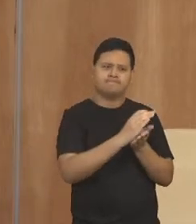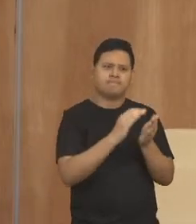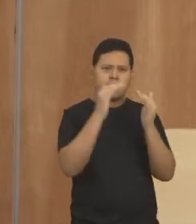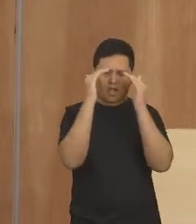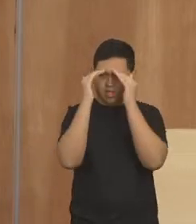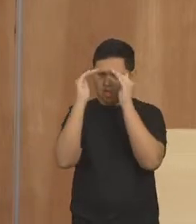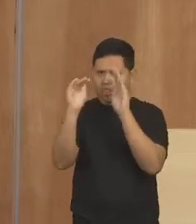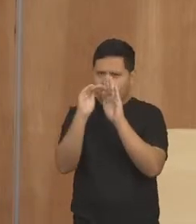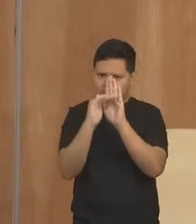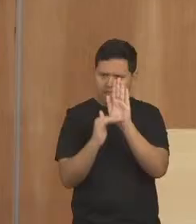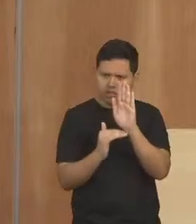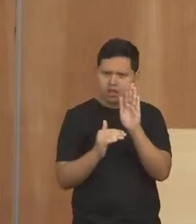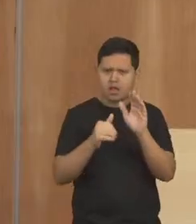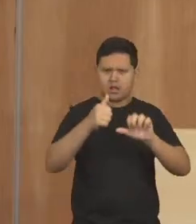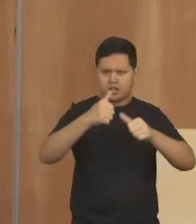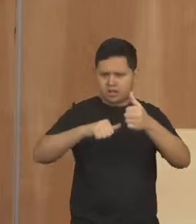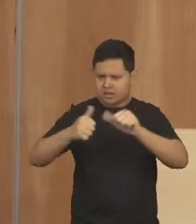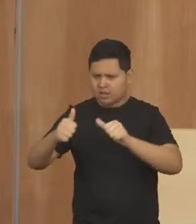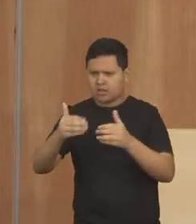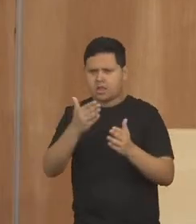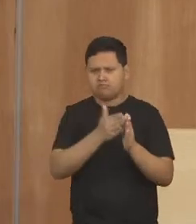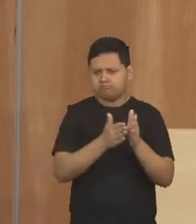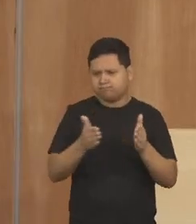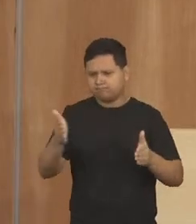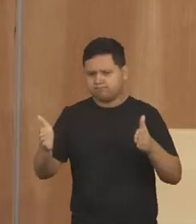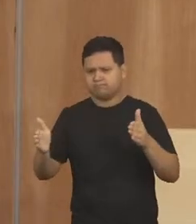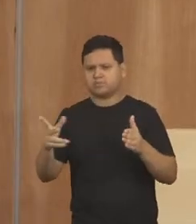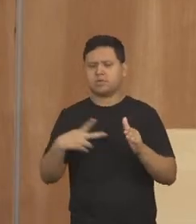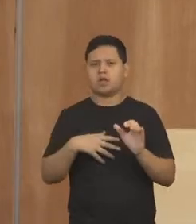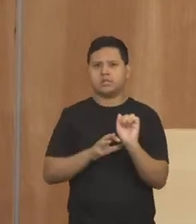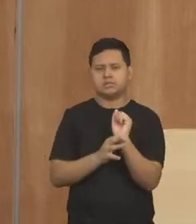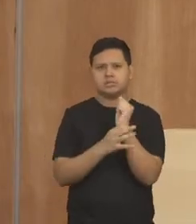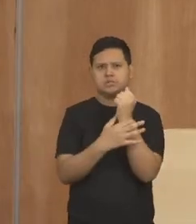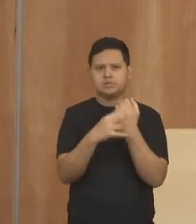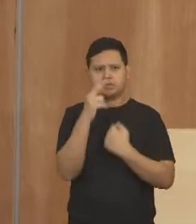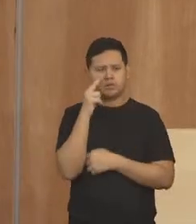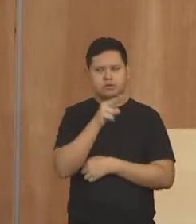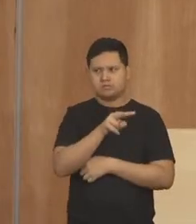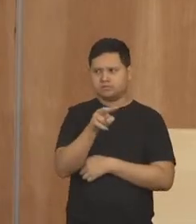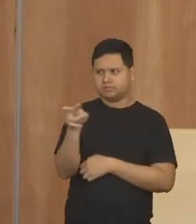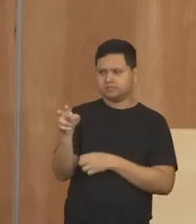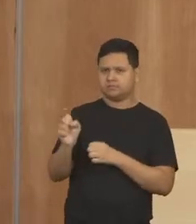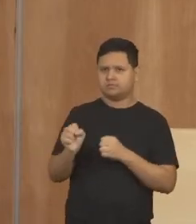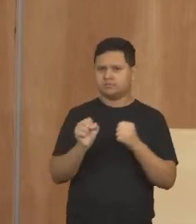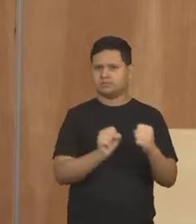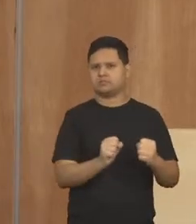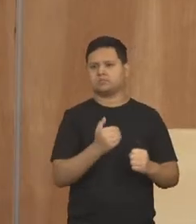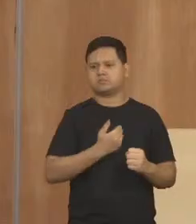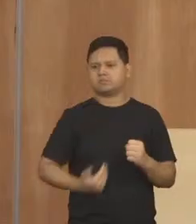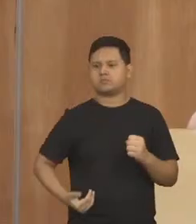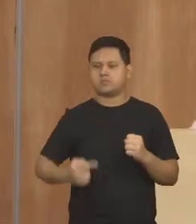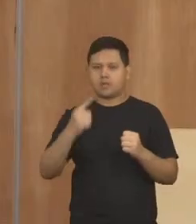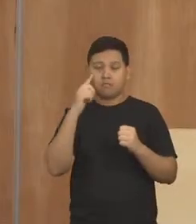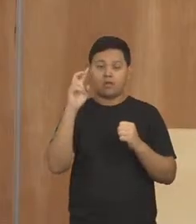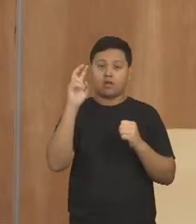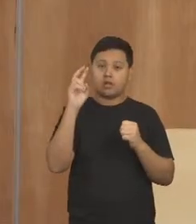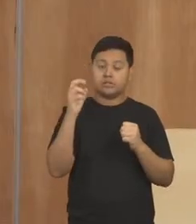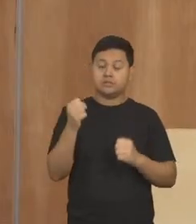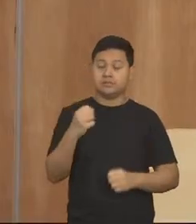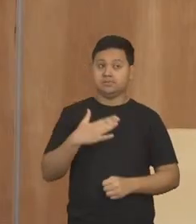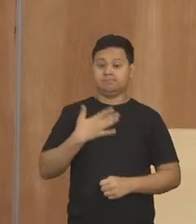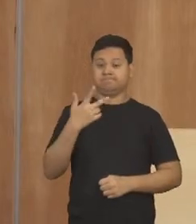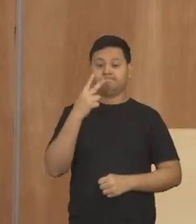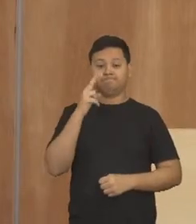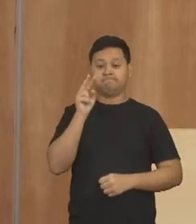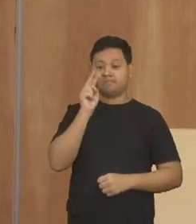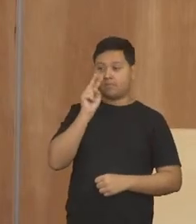um cronograma, iam ter uma previsão, iam dar mais segurança para o poder público. E aí eu fui surpreso mais uma vez quando eu vi a emenda